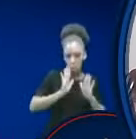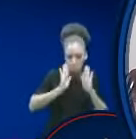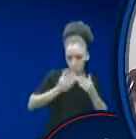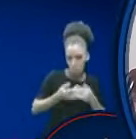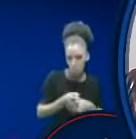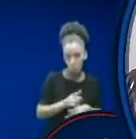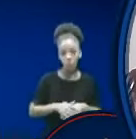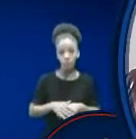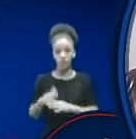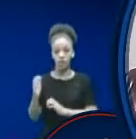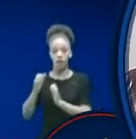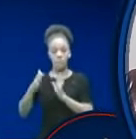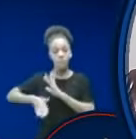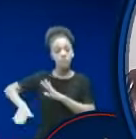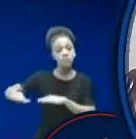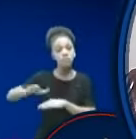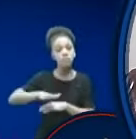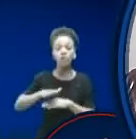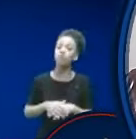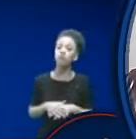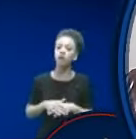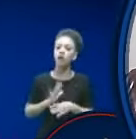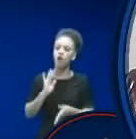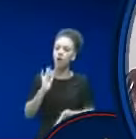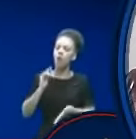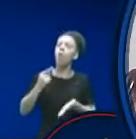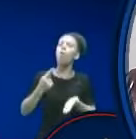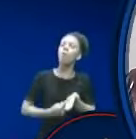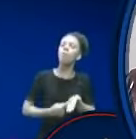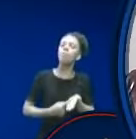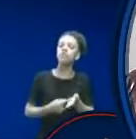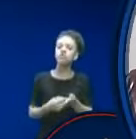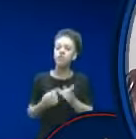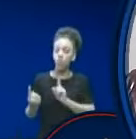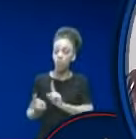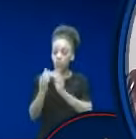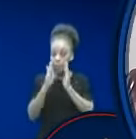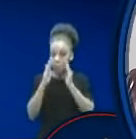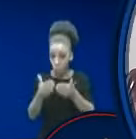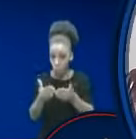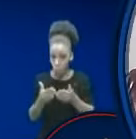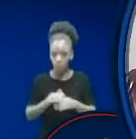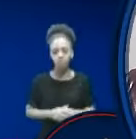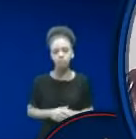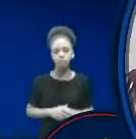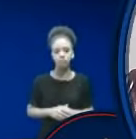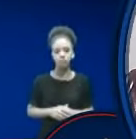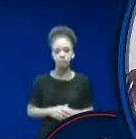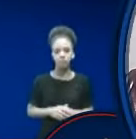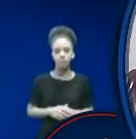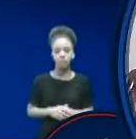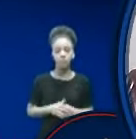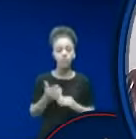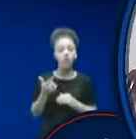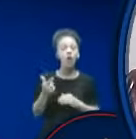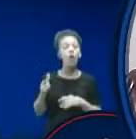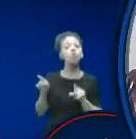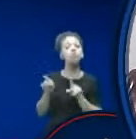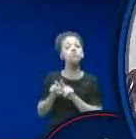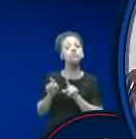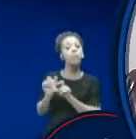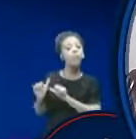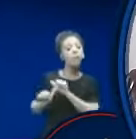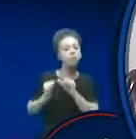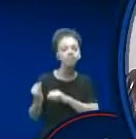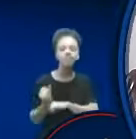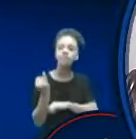Com é certeza, a empresa vou apostar inteira aí. Comprometida com o cliente o no que centro é algo bom, do nosso tá? Não negócio. Não estou criticando, não. Outra mudança